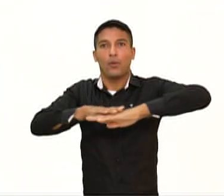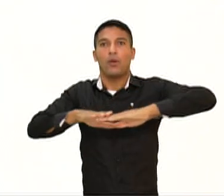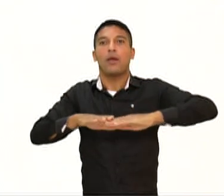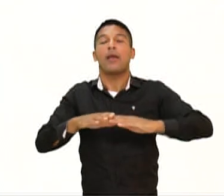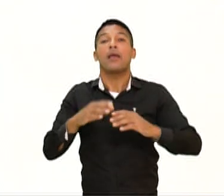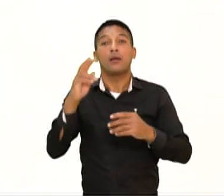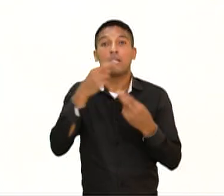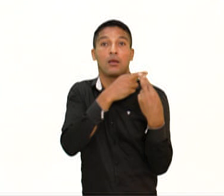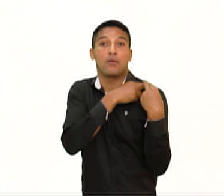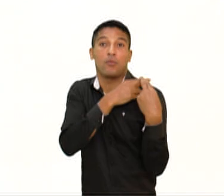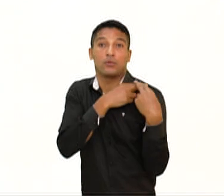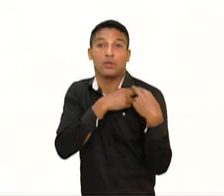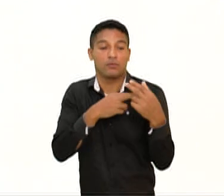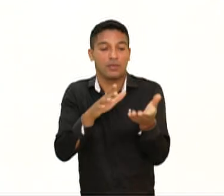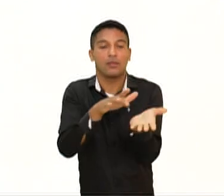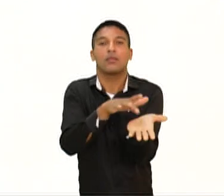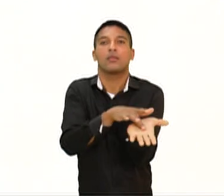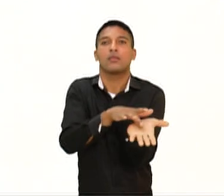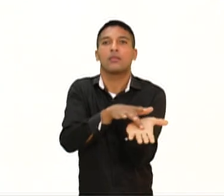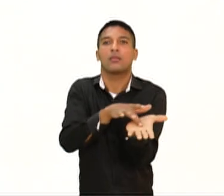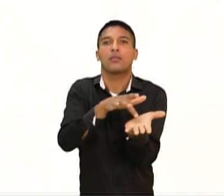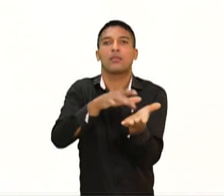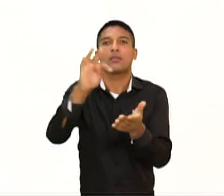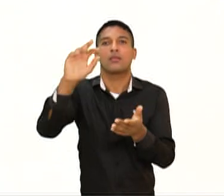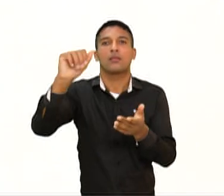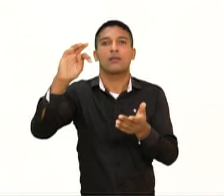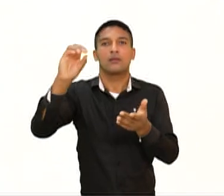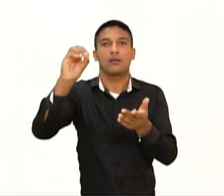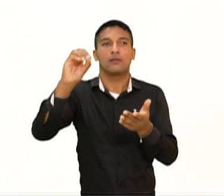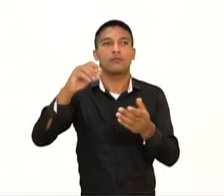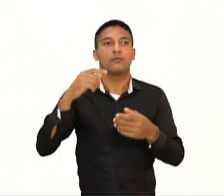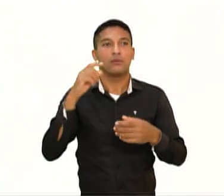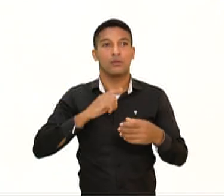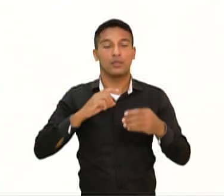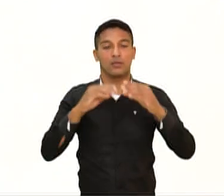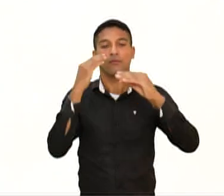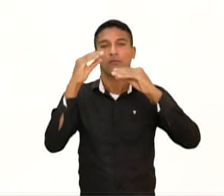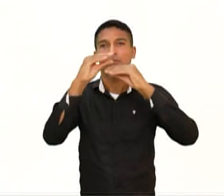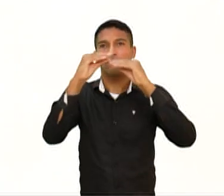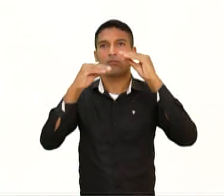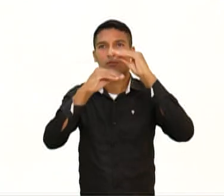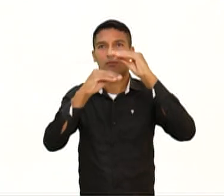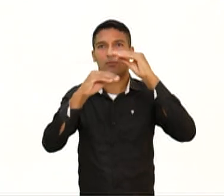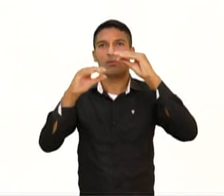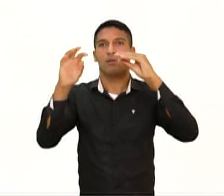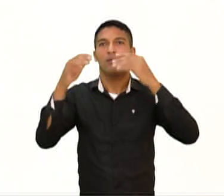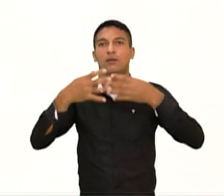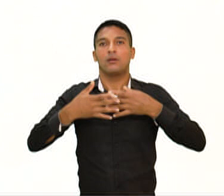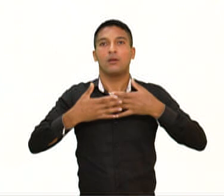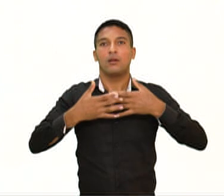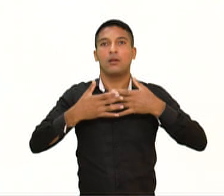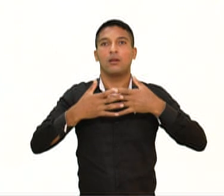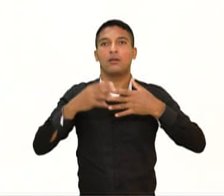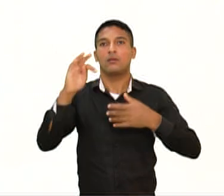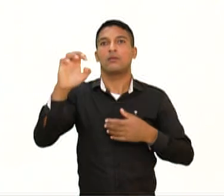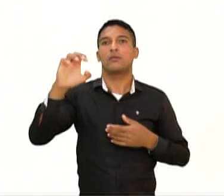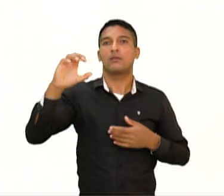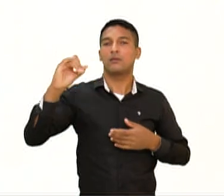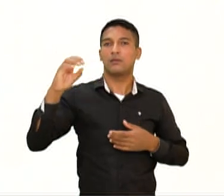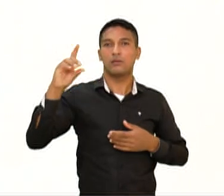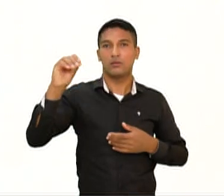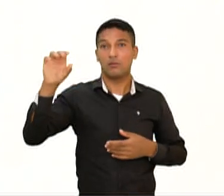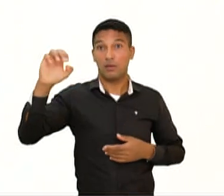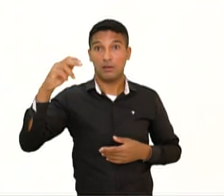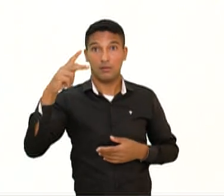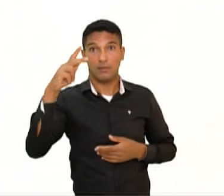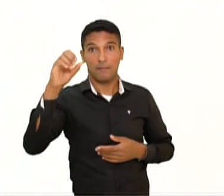apresentar não somente tecido epitelial, como também tecido conjuntivo. E notem o que é importante dessa